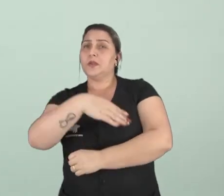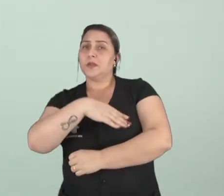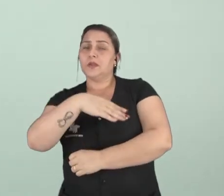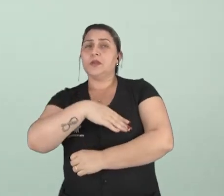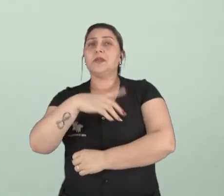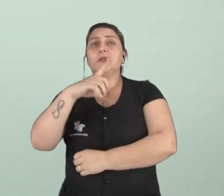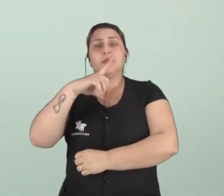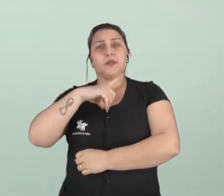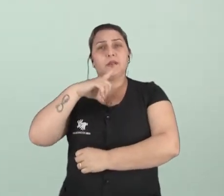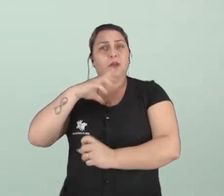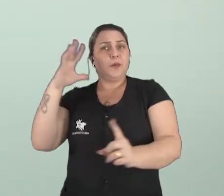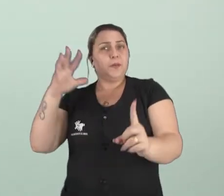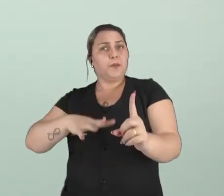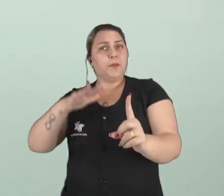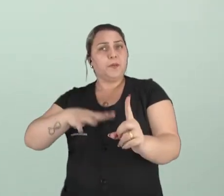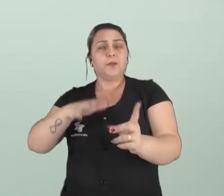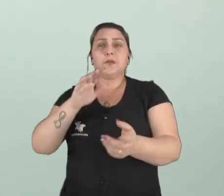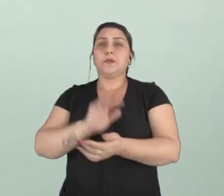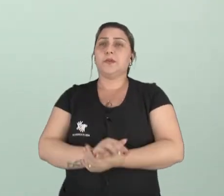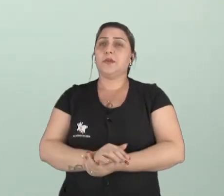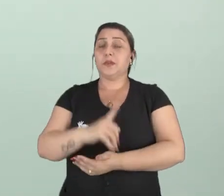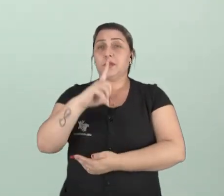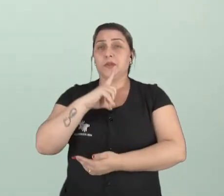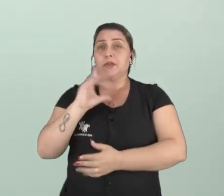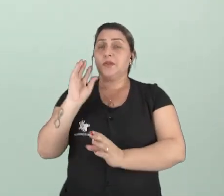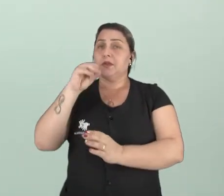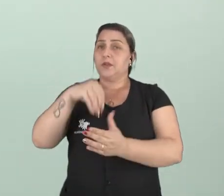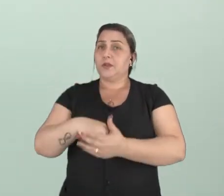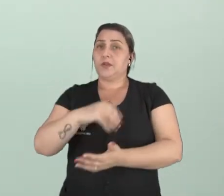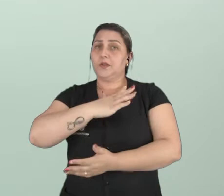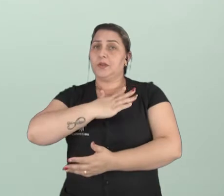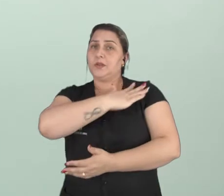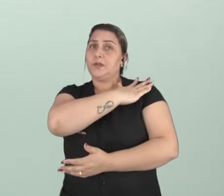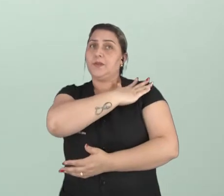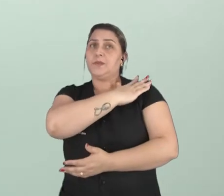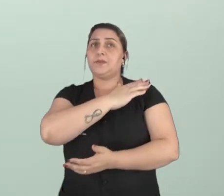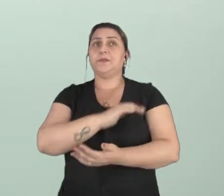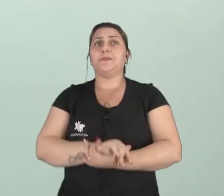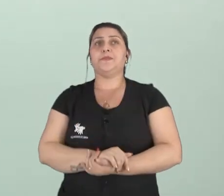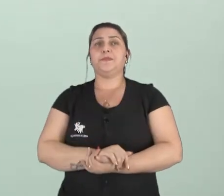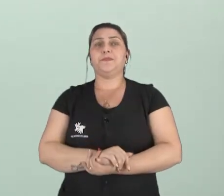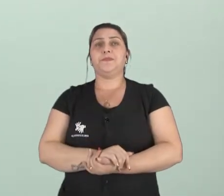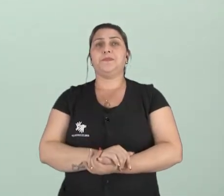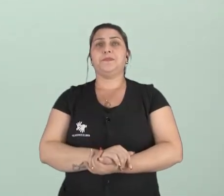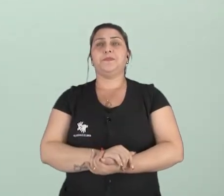Ele vai ter muita influência. Então, a gente vai ter, dentro do coronelialismo, né,